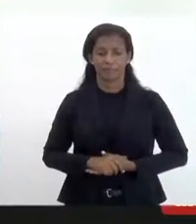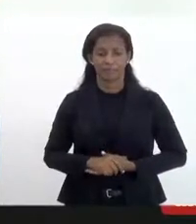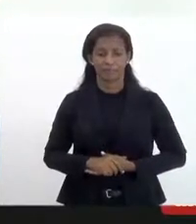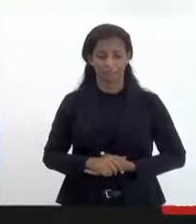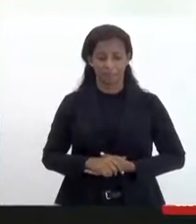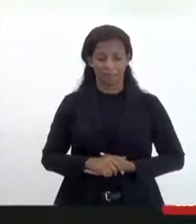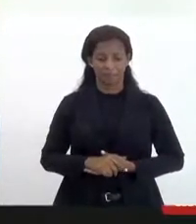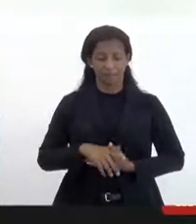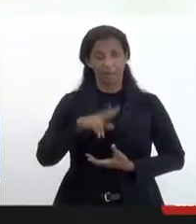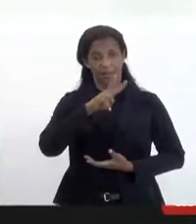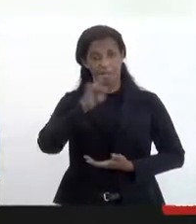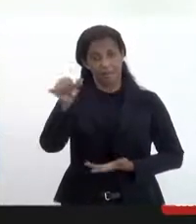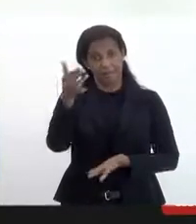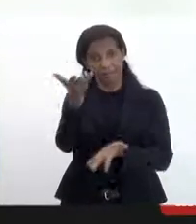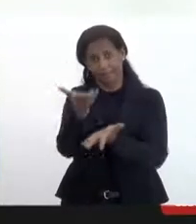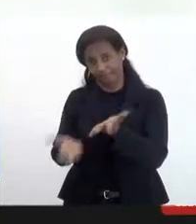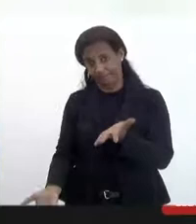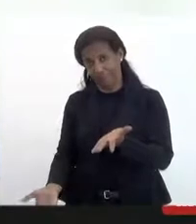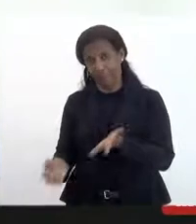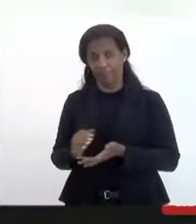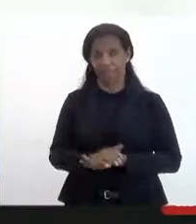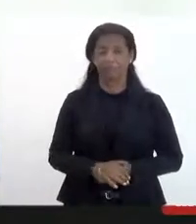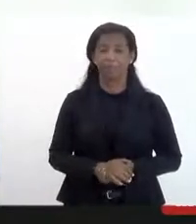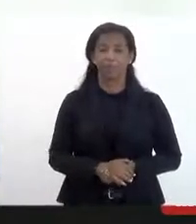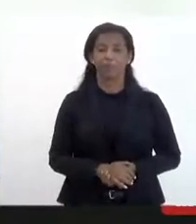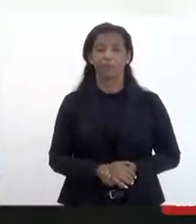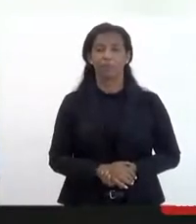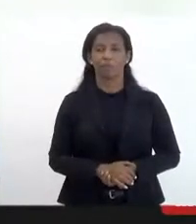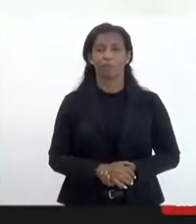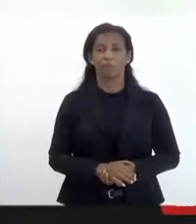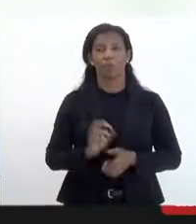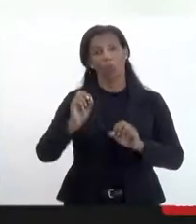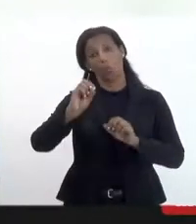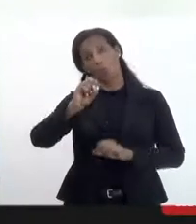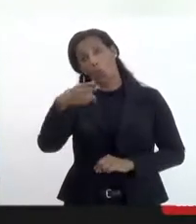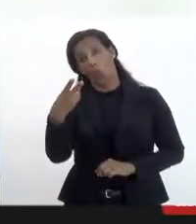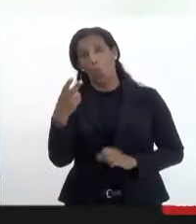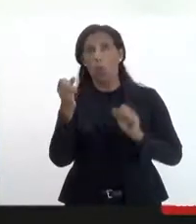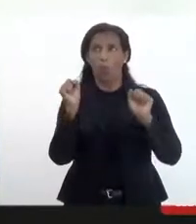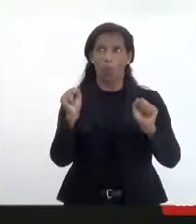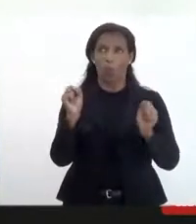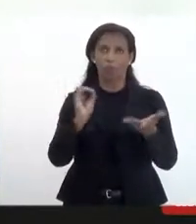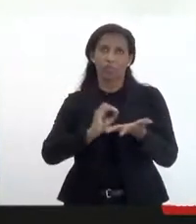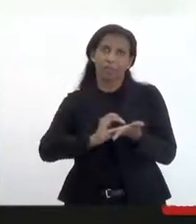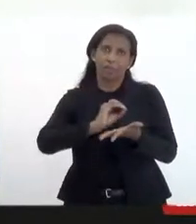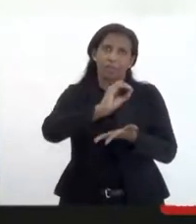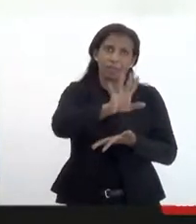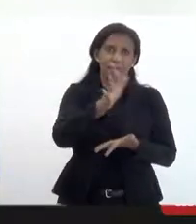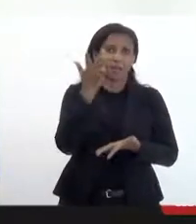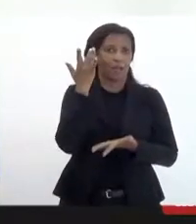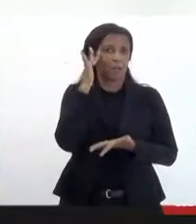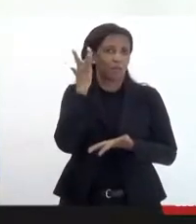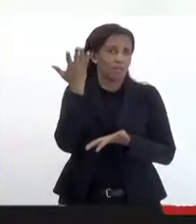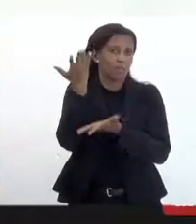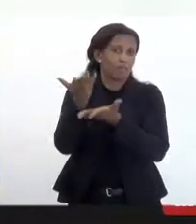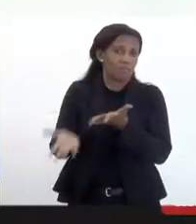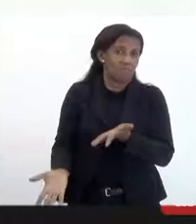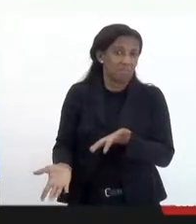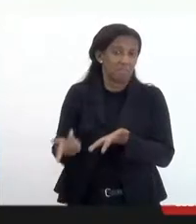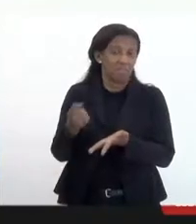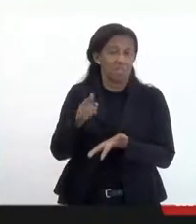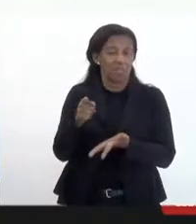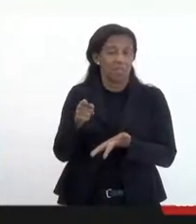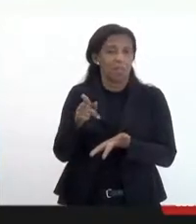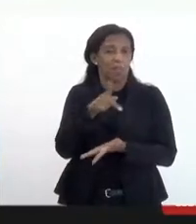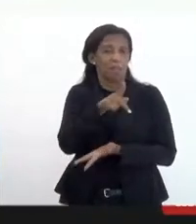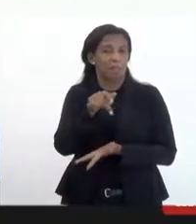que vai perder. Ou pode até lançar aquilo que ela acha que vai perder no seu